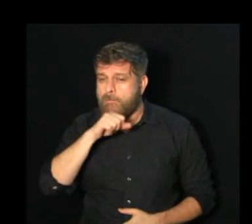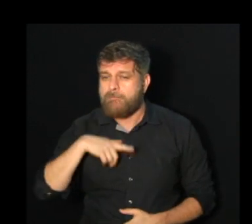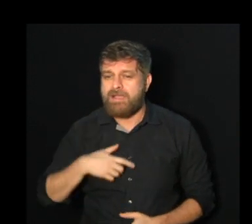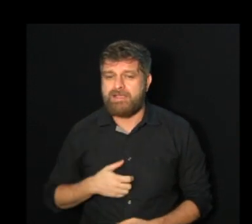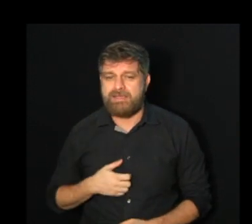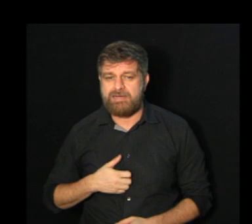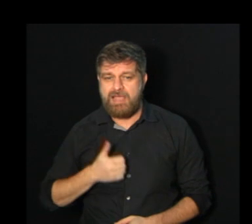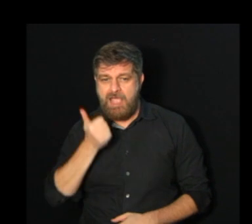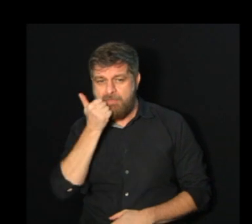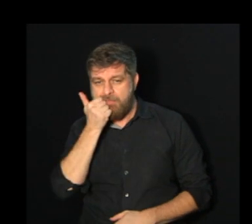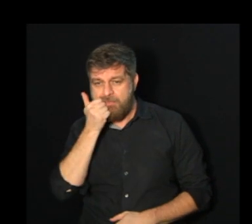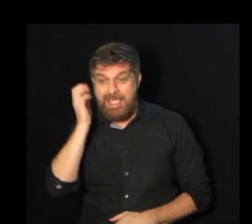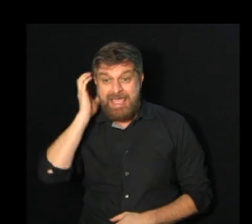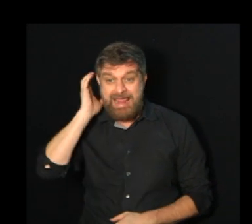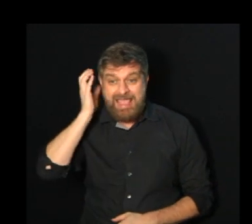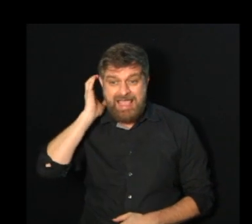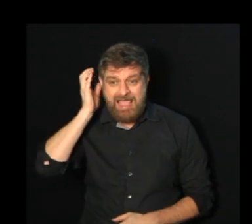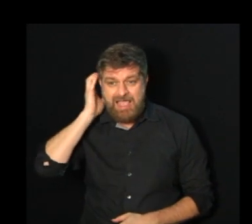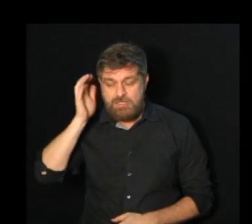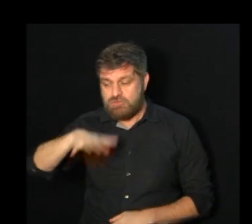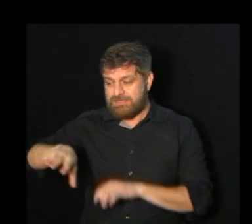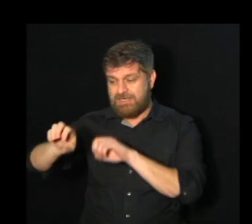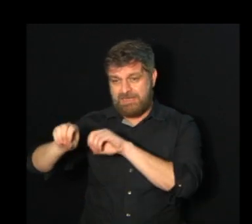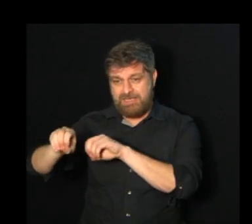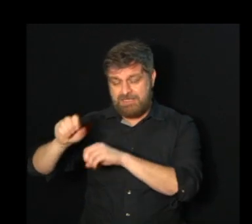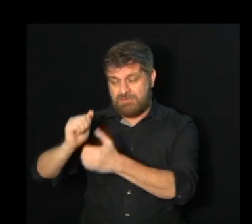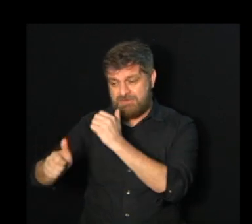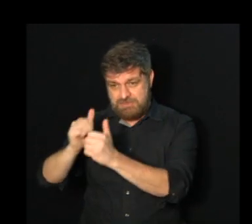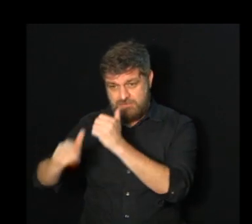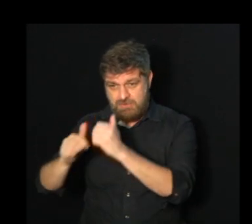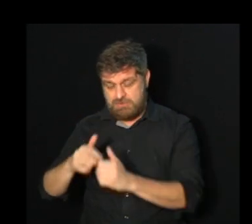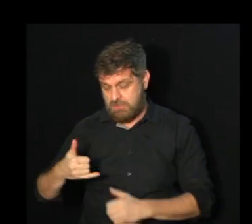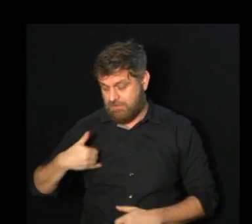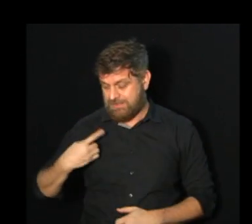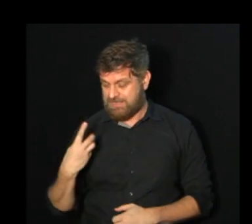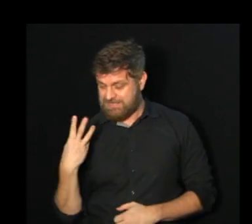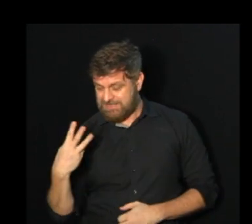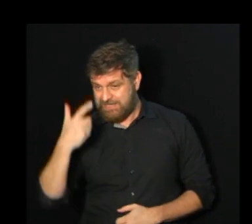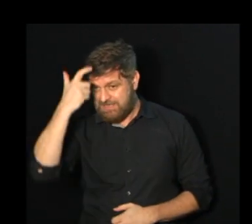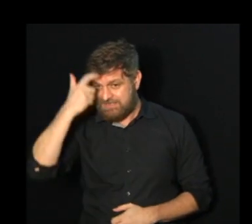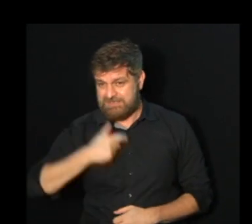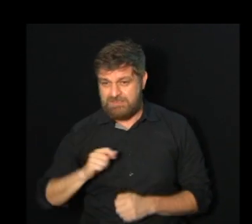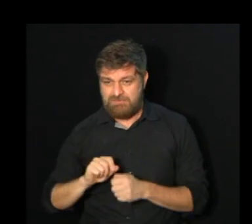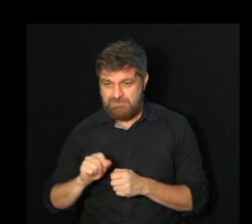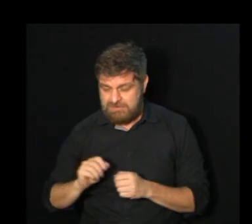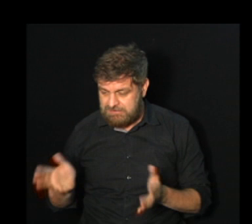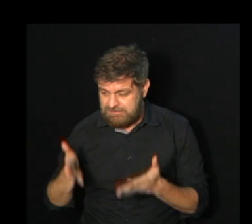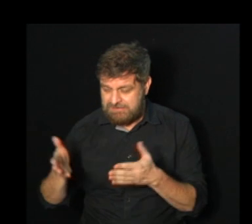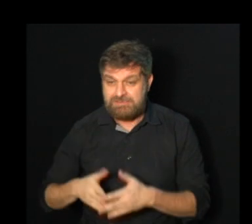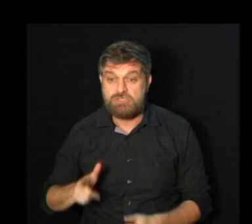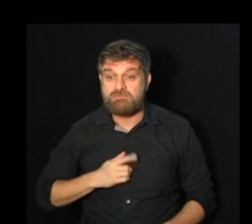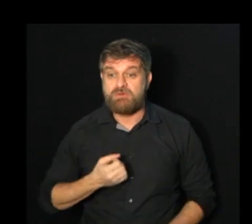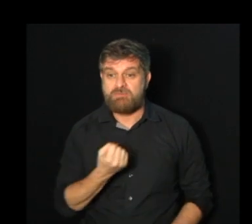radialista desportivo, né? Na idade de 13 anos, ele me incentivou, eu fiz meu primeiro exame, tive meu primeiro